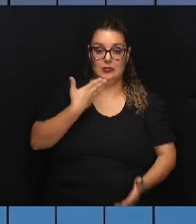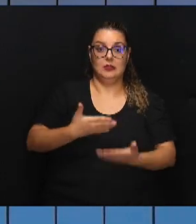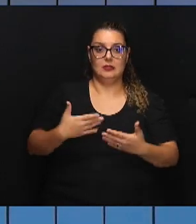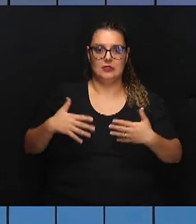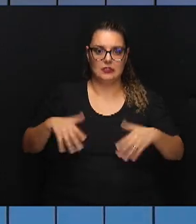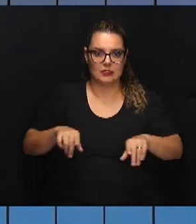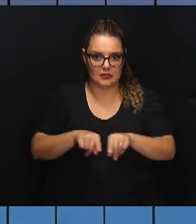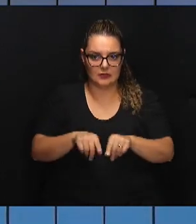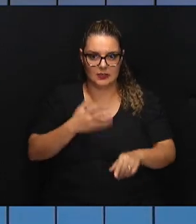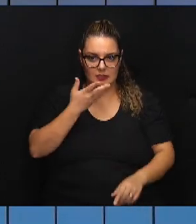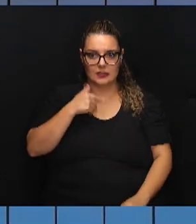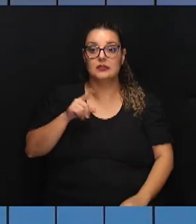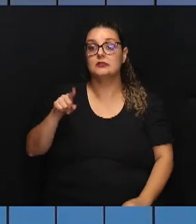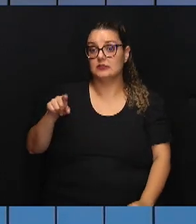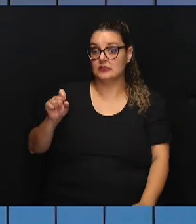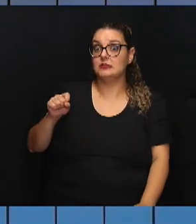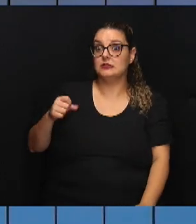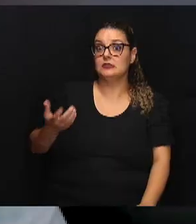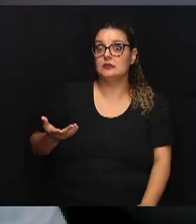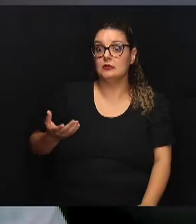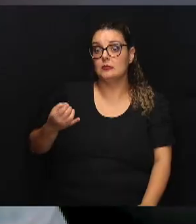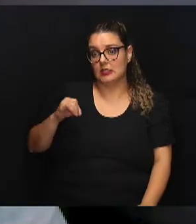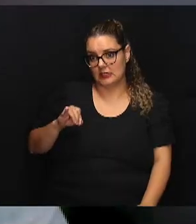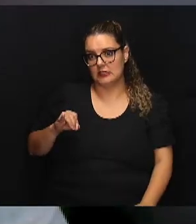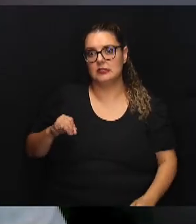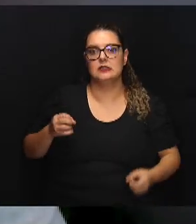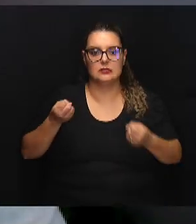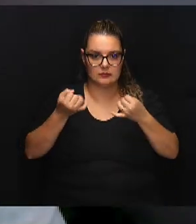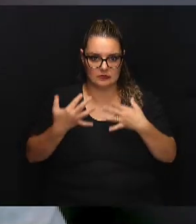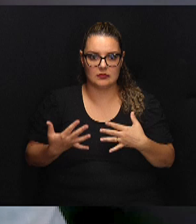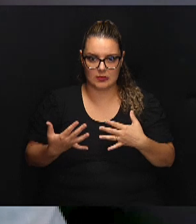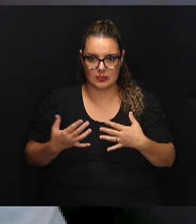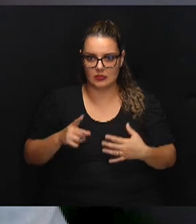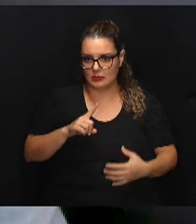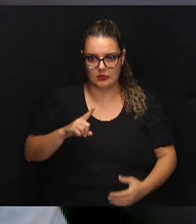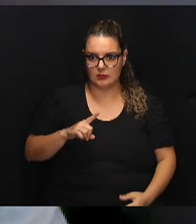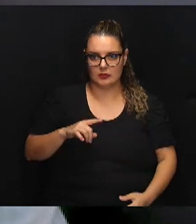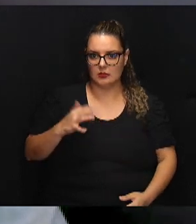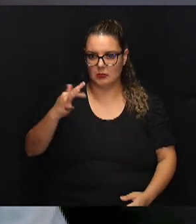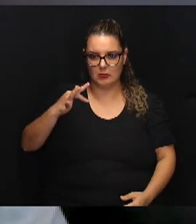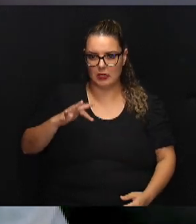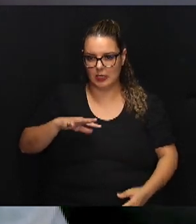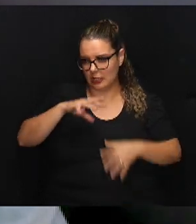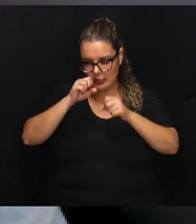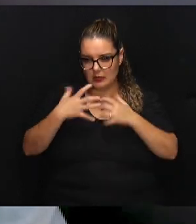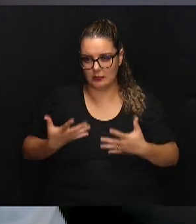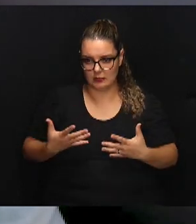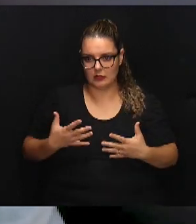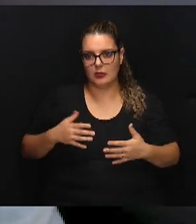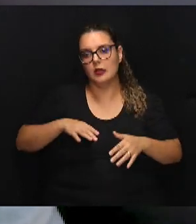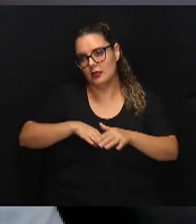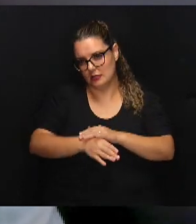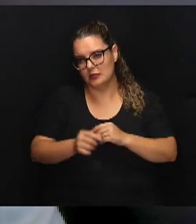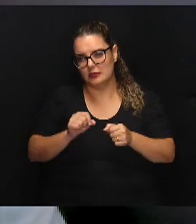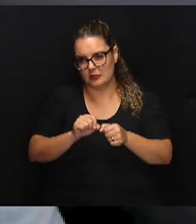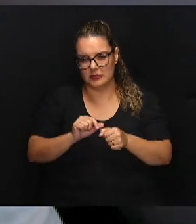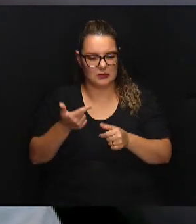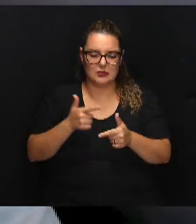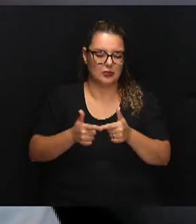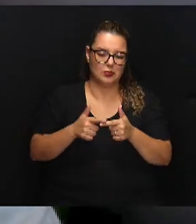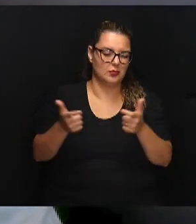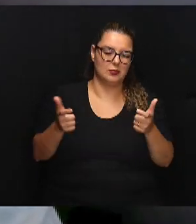né? É. Mas se você explica para a criança como não arde e não dói, normalmente ela costuma fazer sem grandes